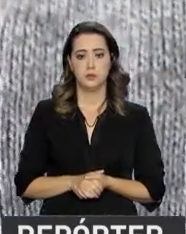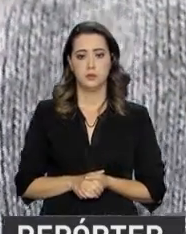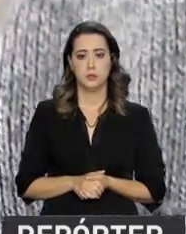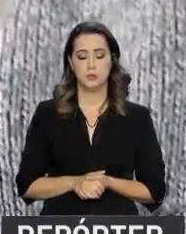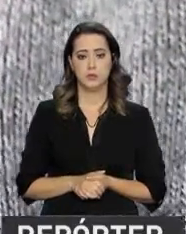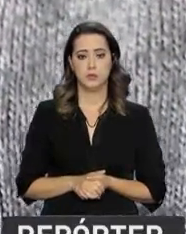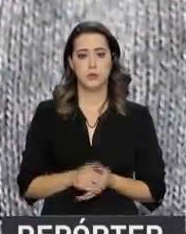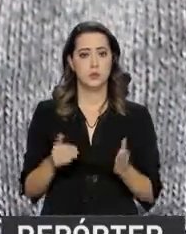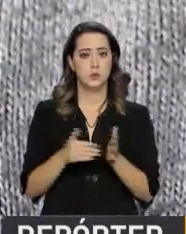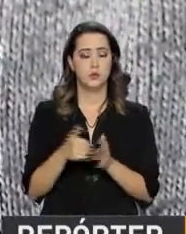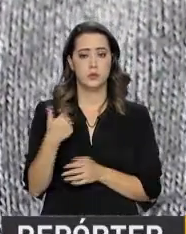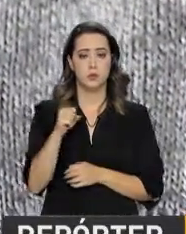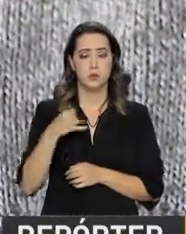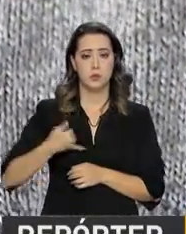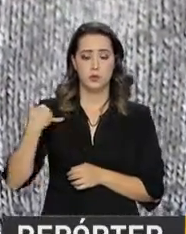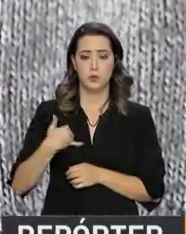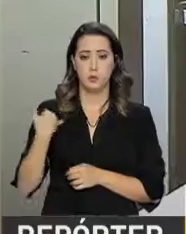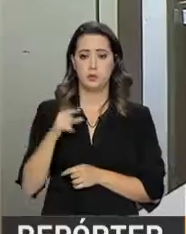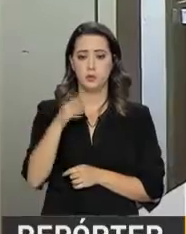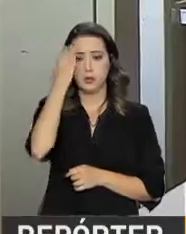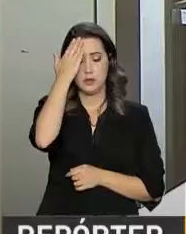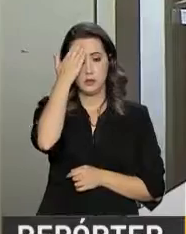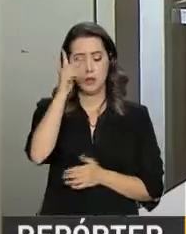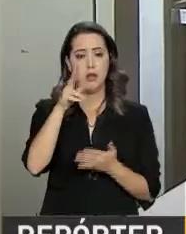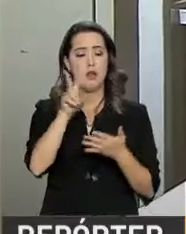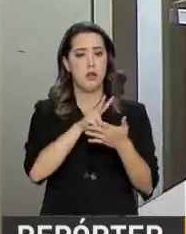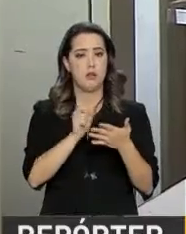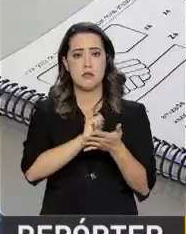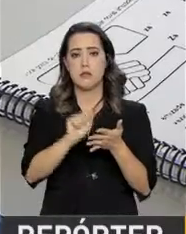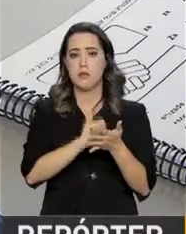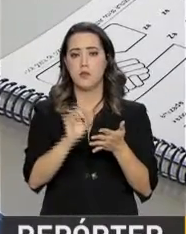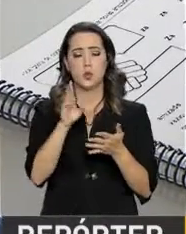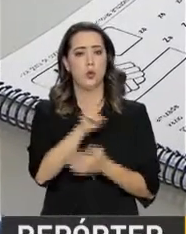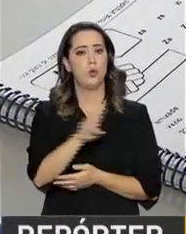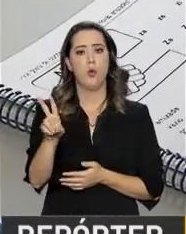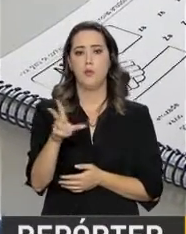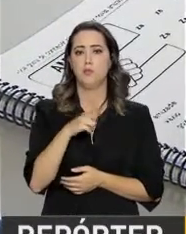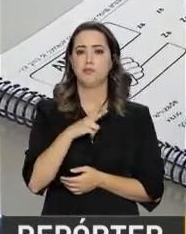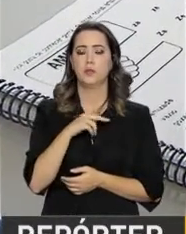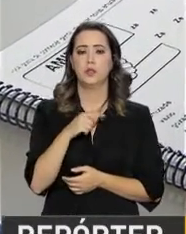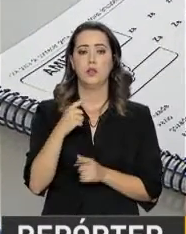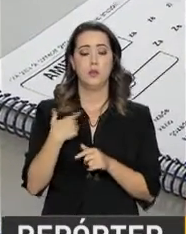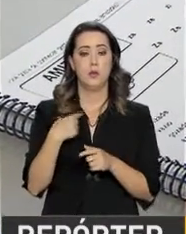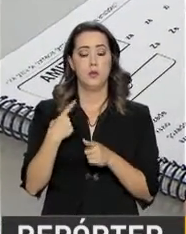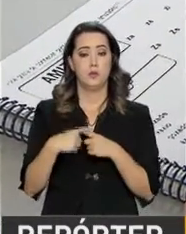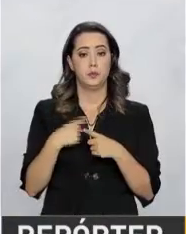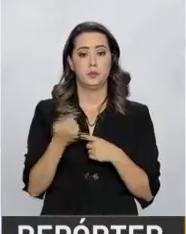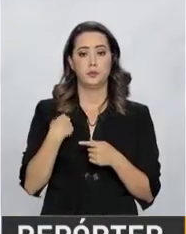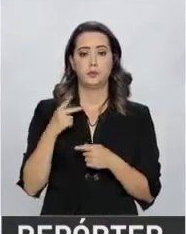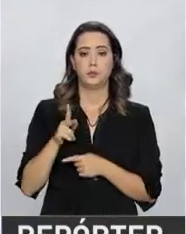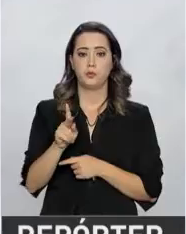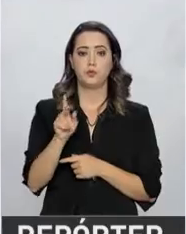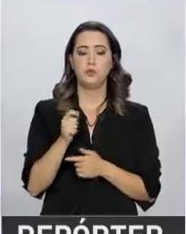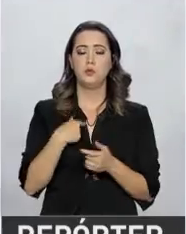até os 18 anos de idade josé sabia escrever apenas o nome lição que aprendeu com a mãe nos intervalos da lida na